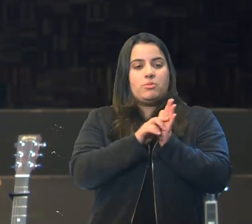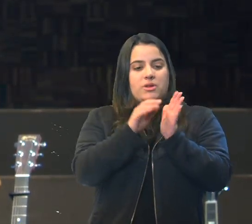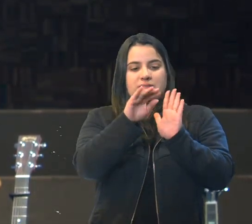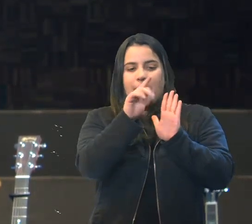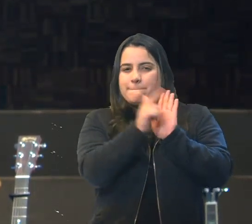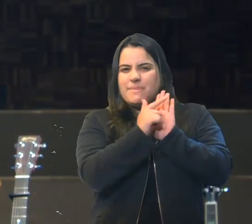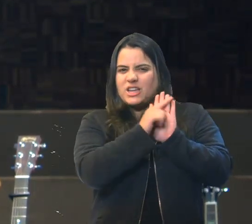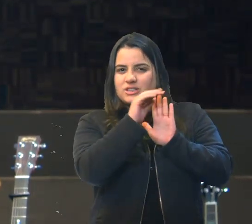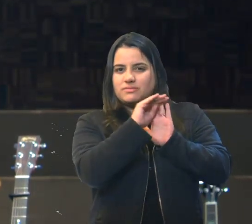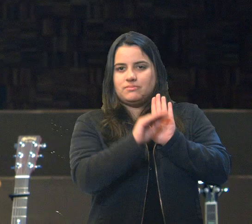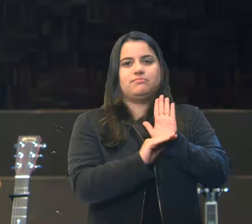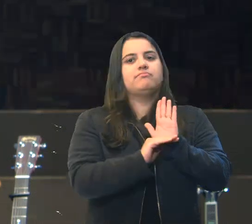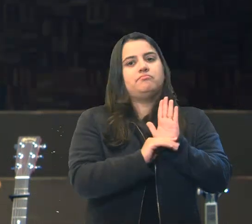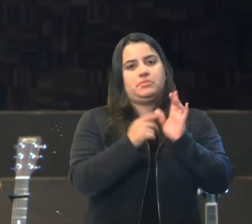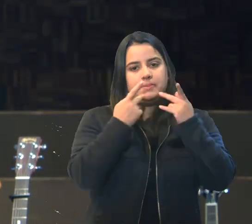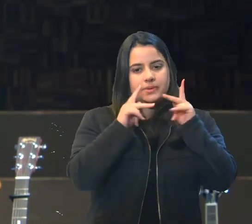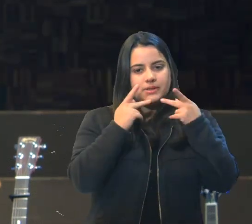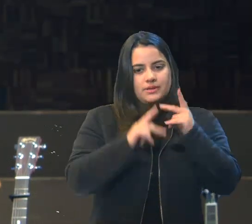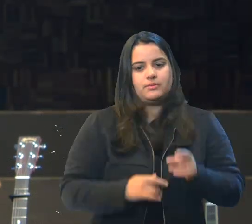sermão.